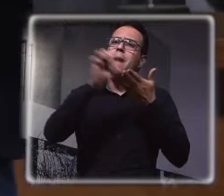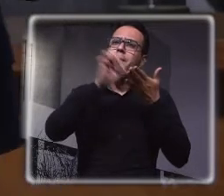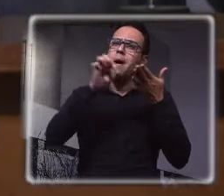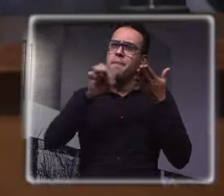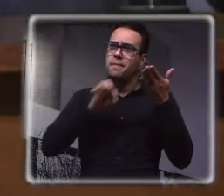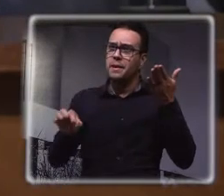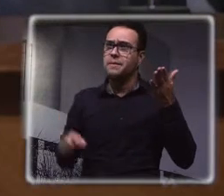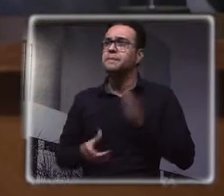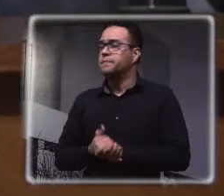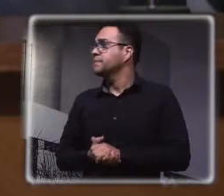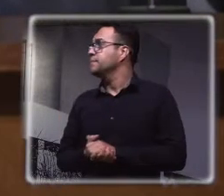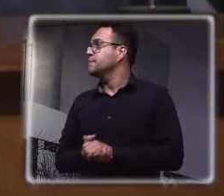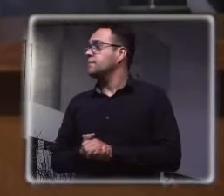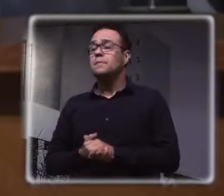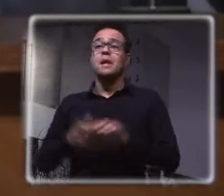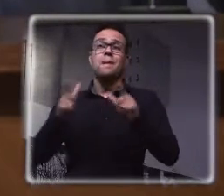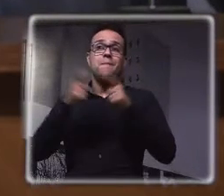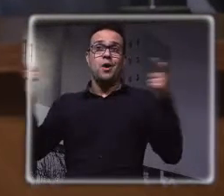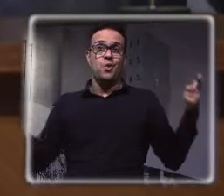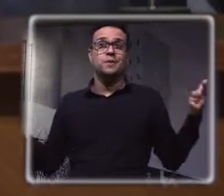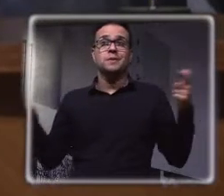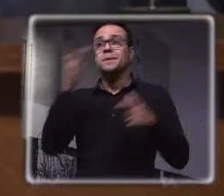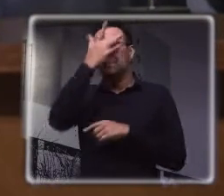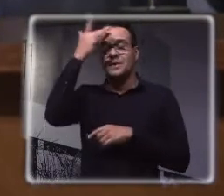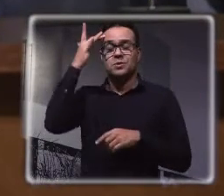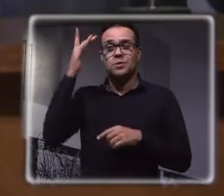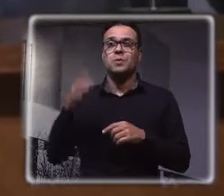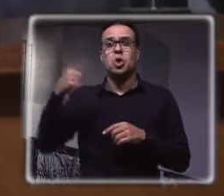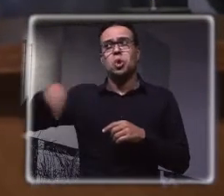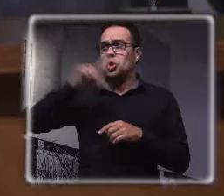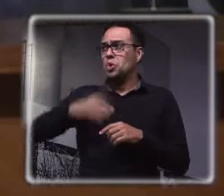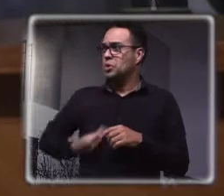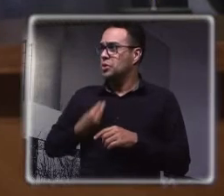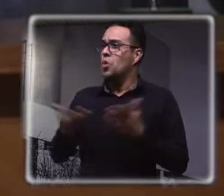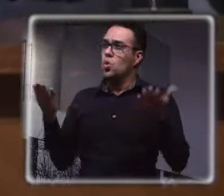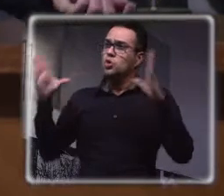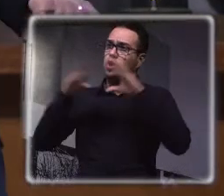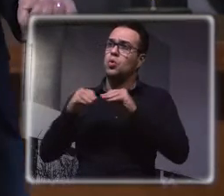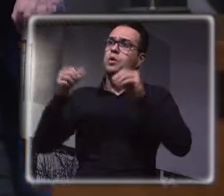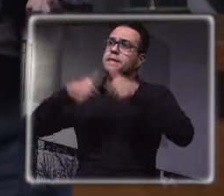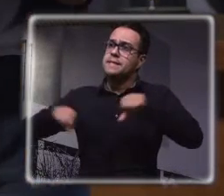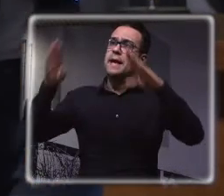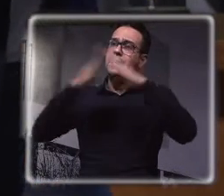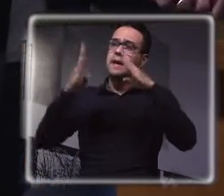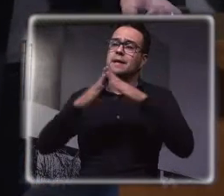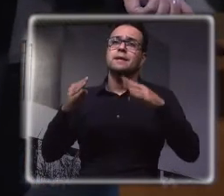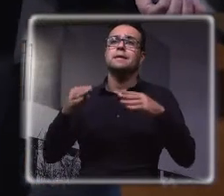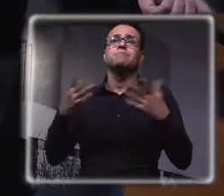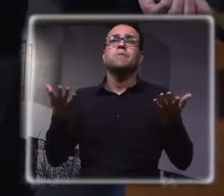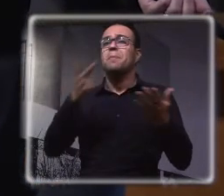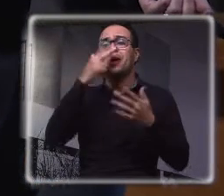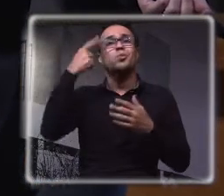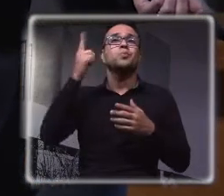caderninho? A verdade é que a grande maioria, talvez de nós que estamos aqui essa noite, de quem está em casa, não teve